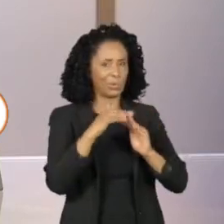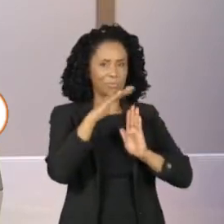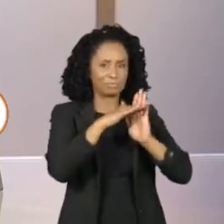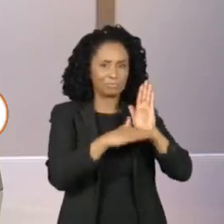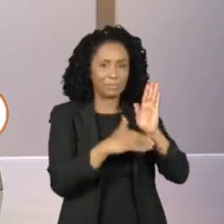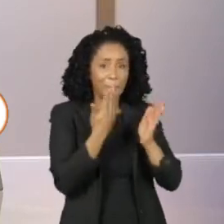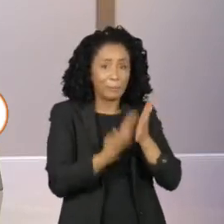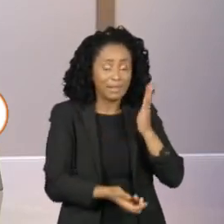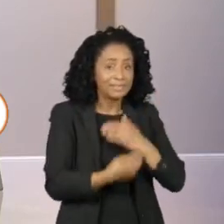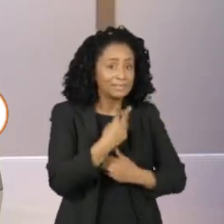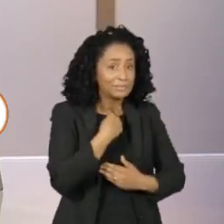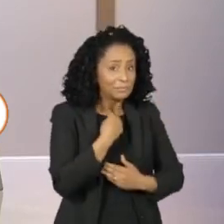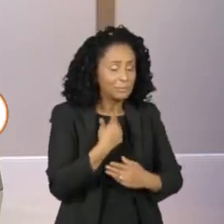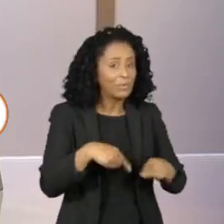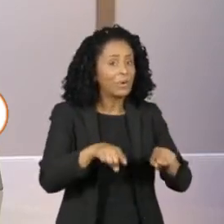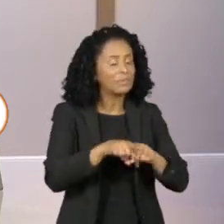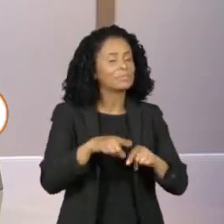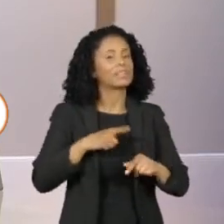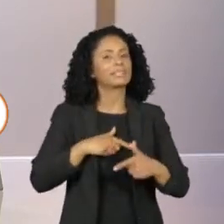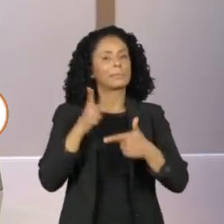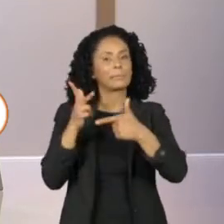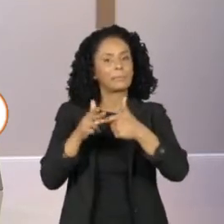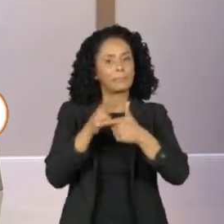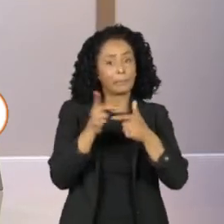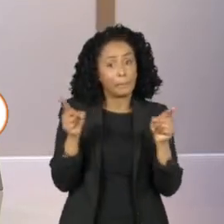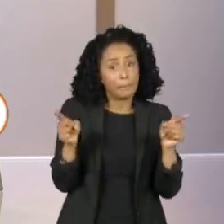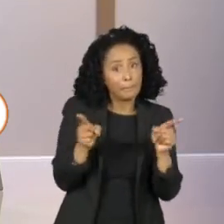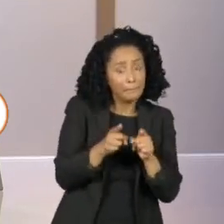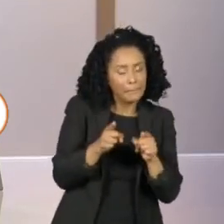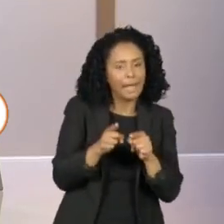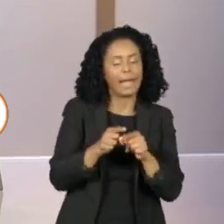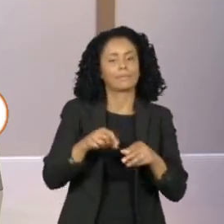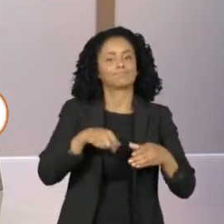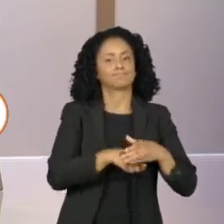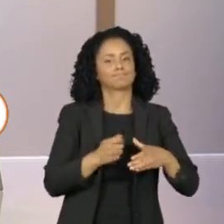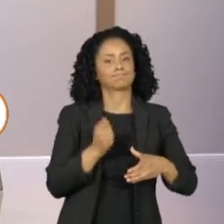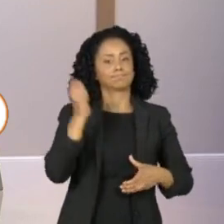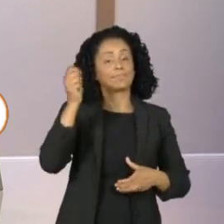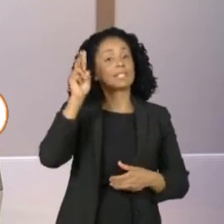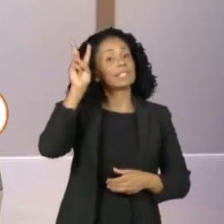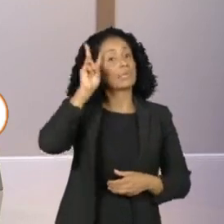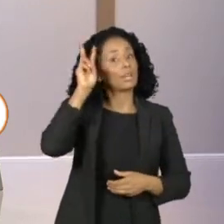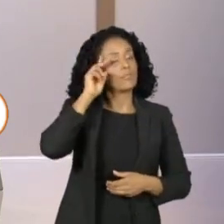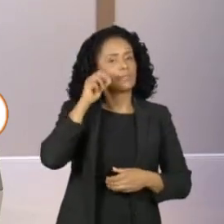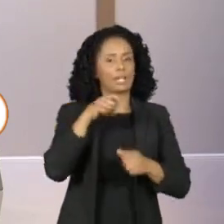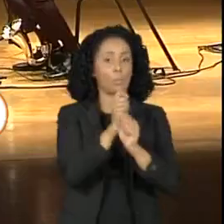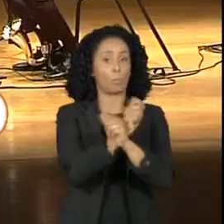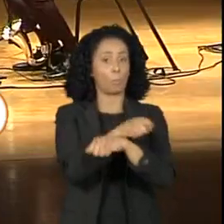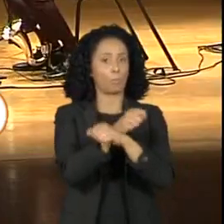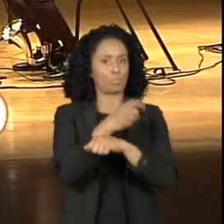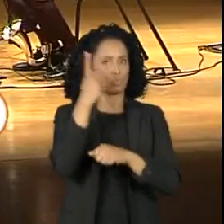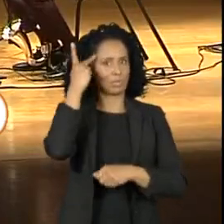E a pré-estreia da minissérie Independência da Cultura aconteceu nesta segunda-feira na PUC de São Paulo.